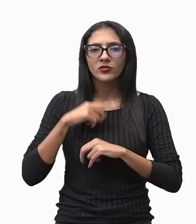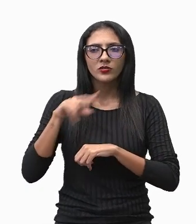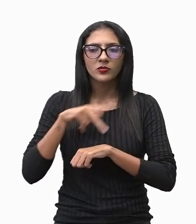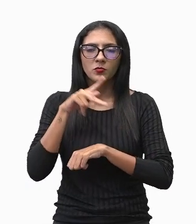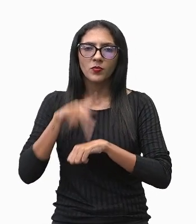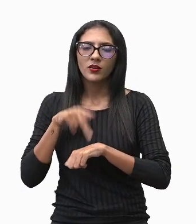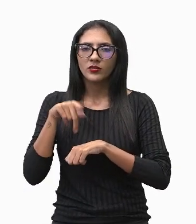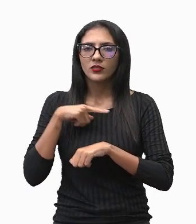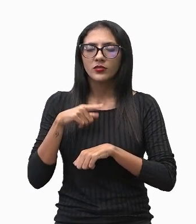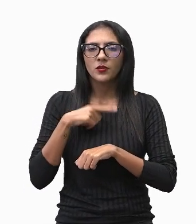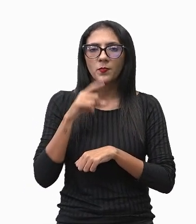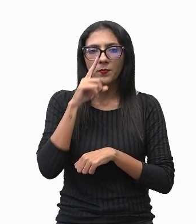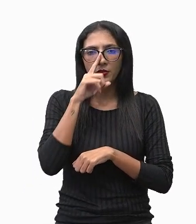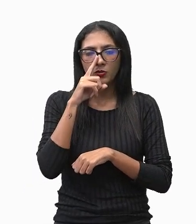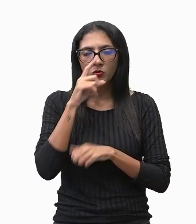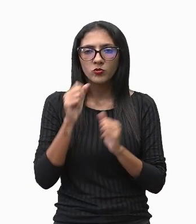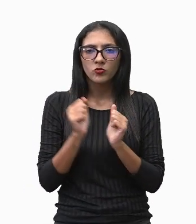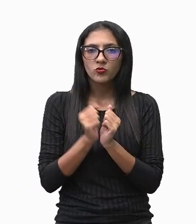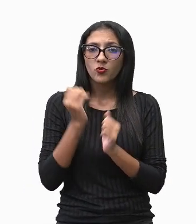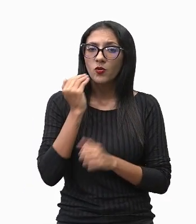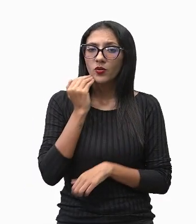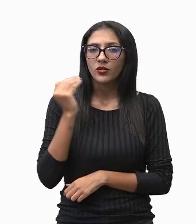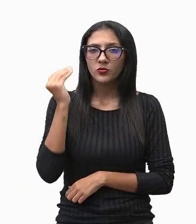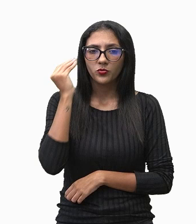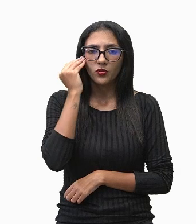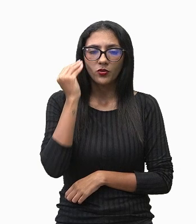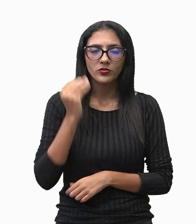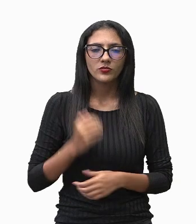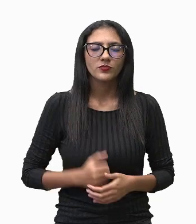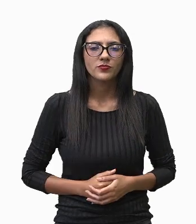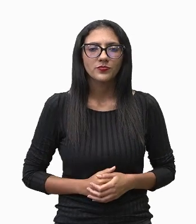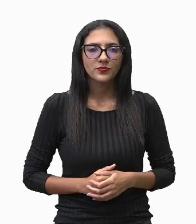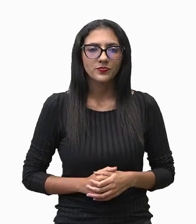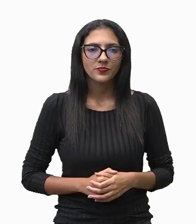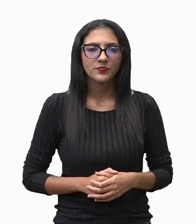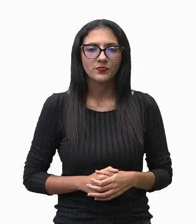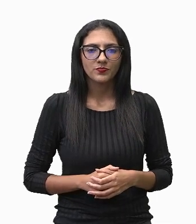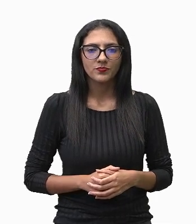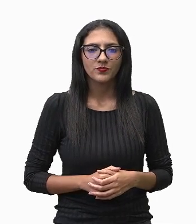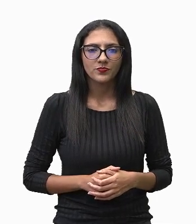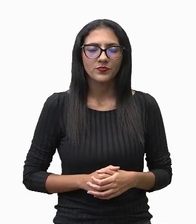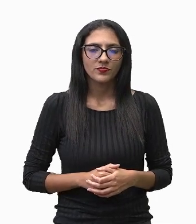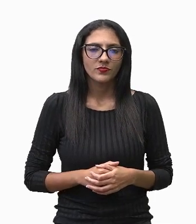e a Coreia do Norte. Algumas nações do mundo